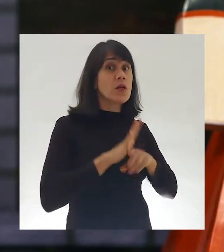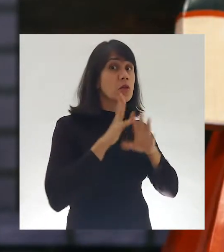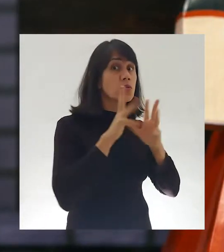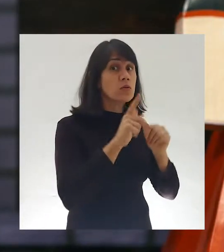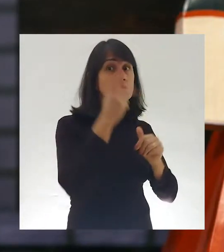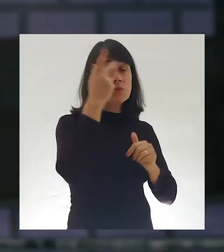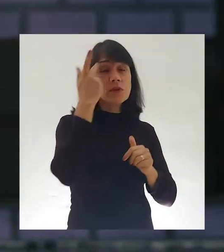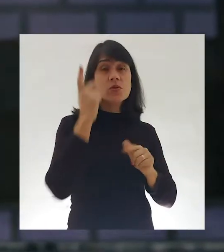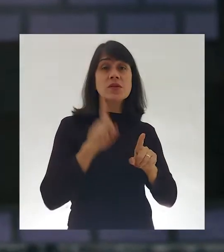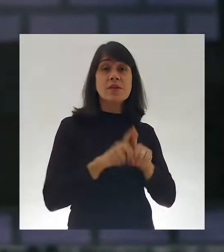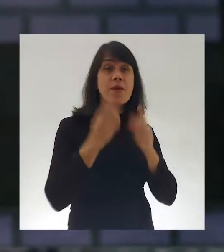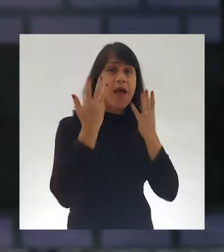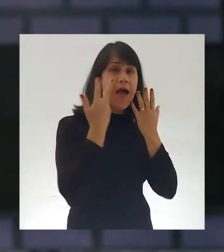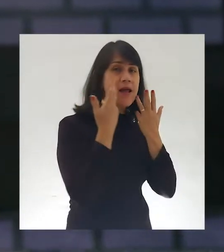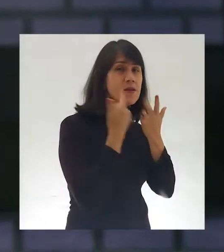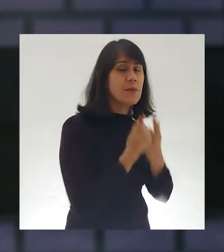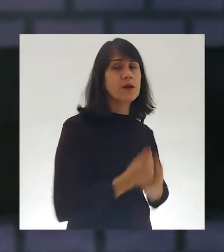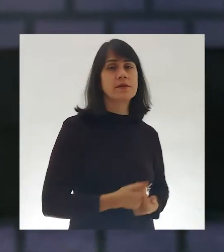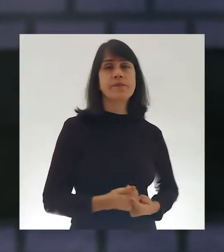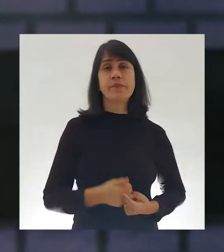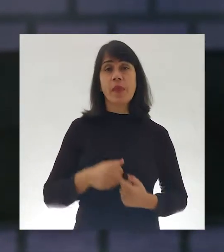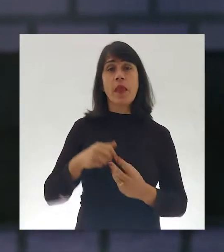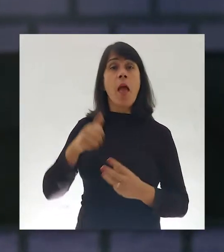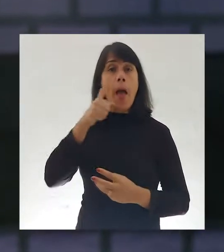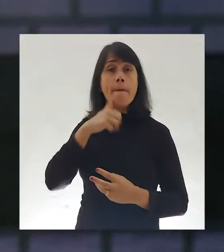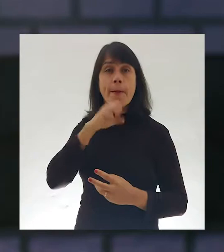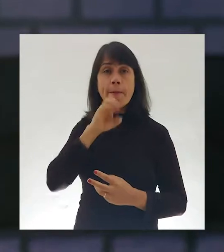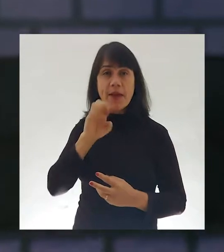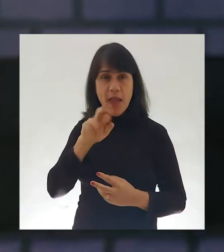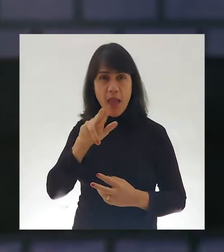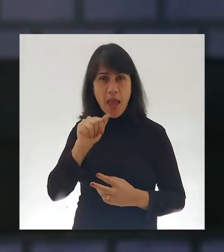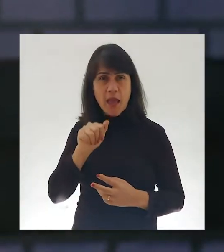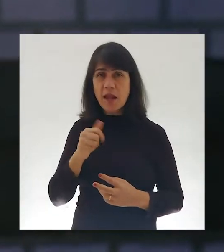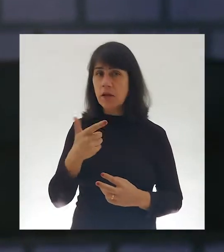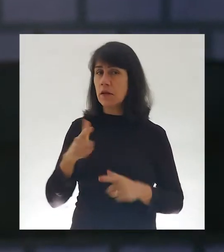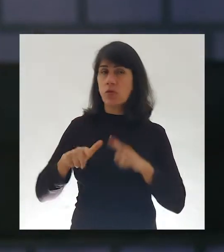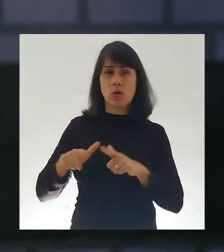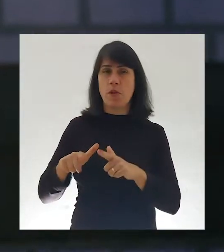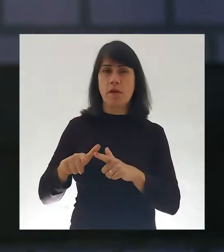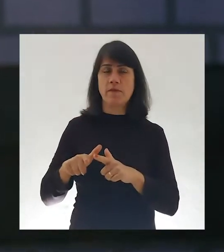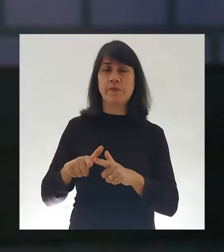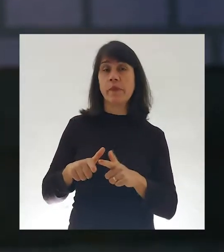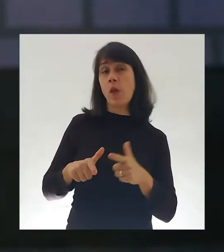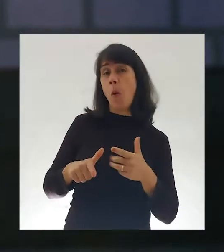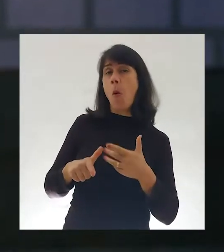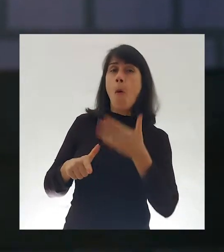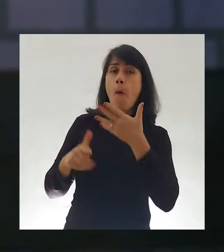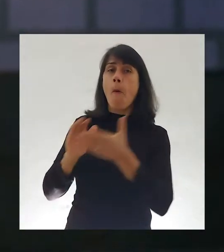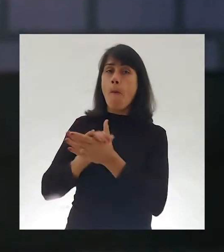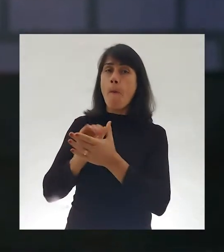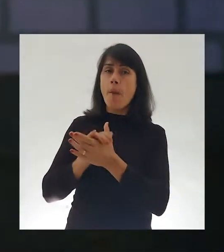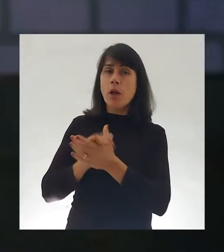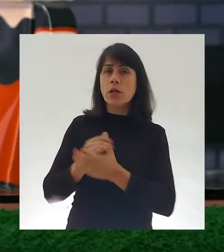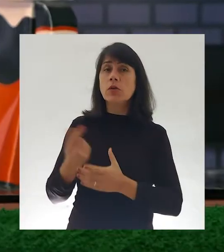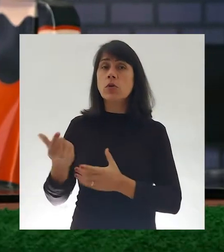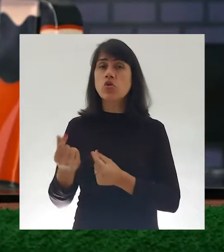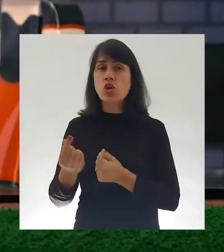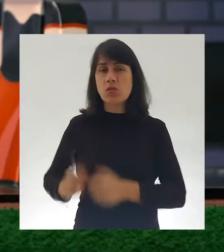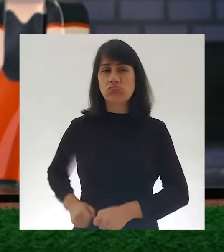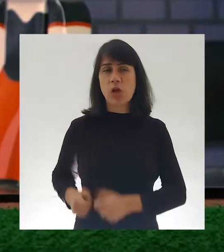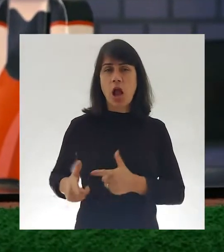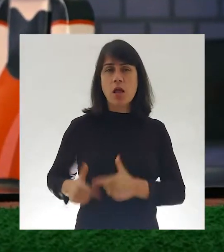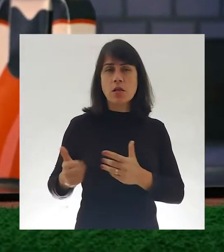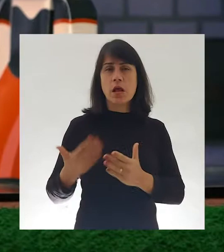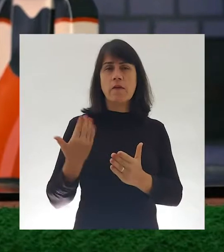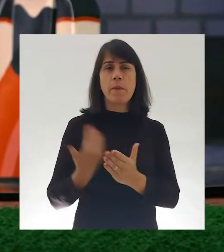animais. Como Hera não trabalhava, viu aos poucos o dinheiro que o marido deixara ir embora.